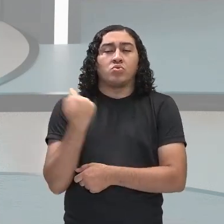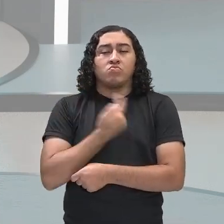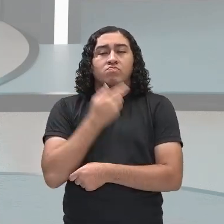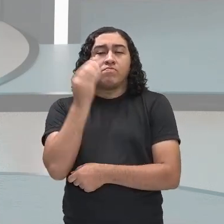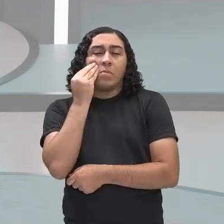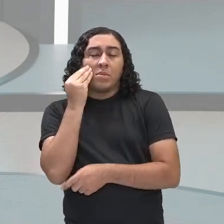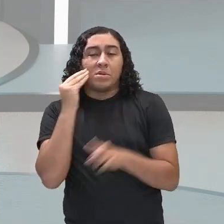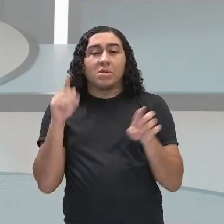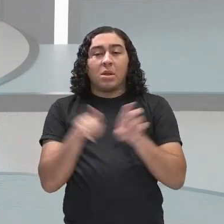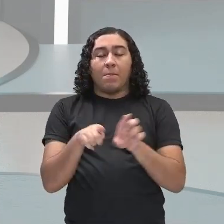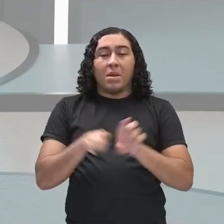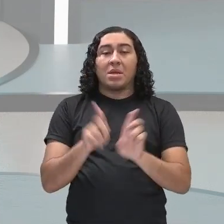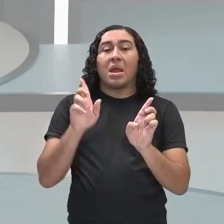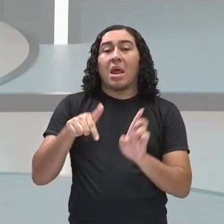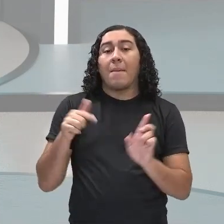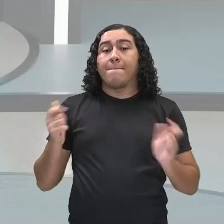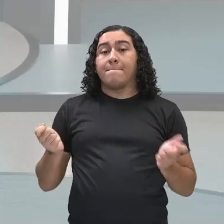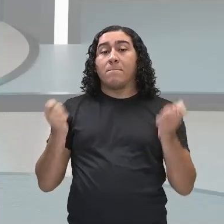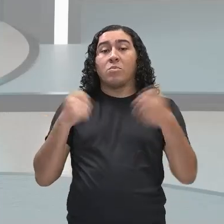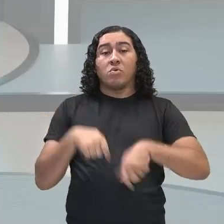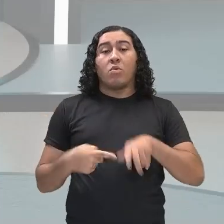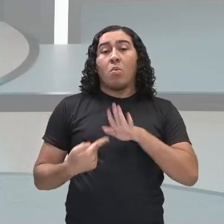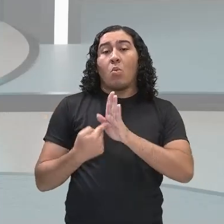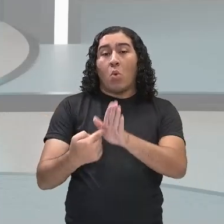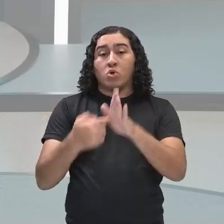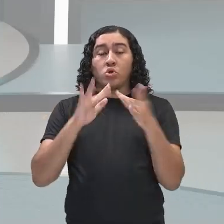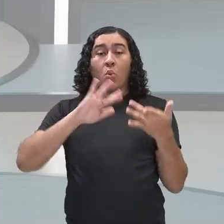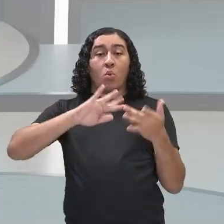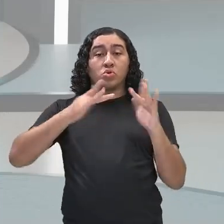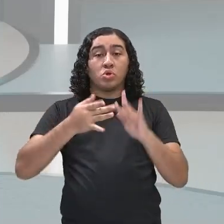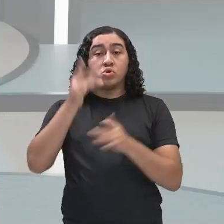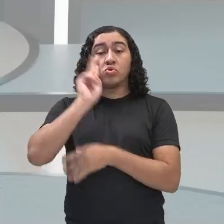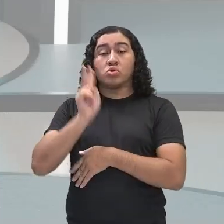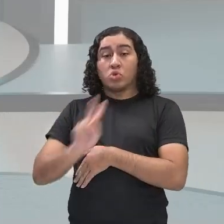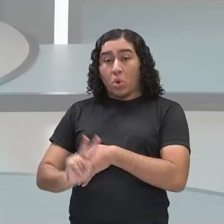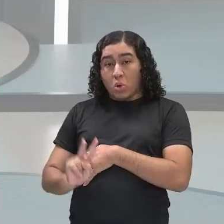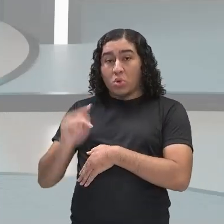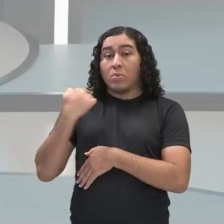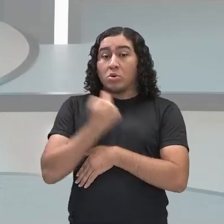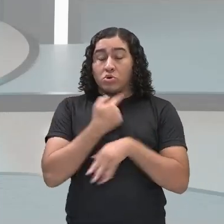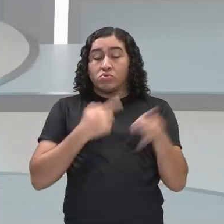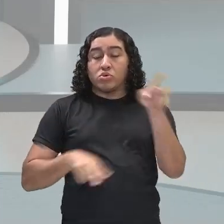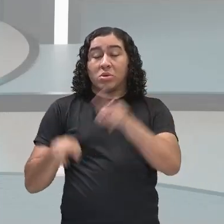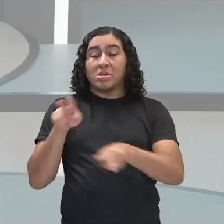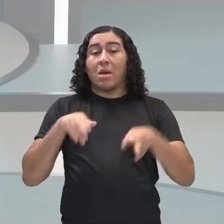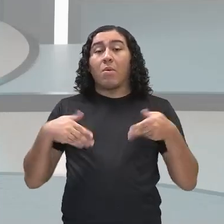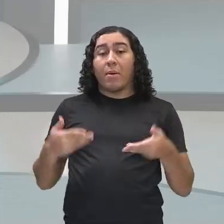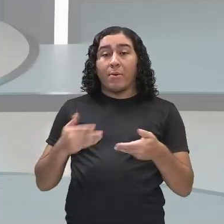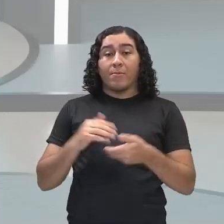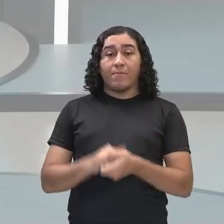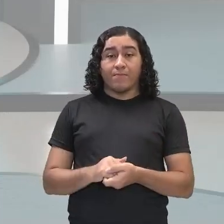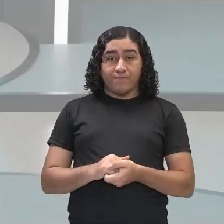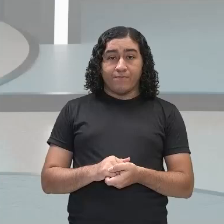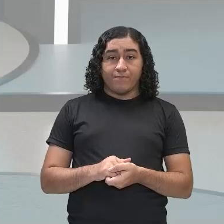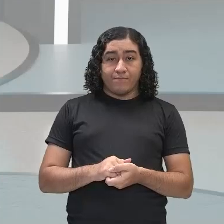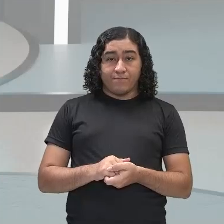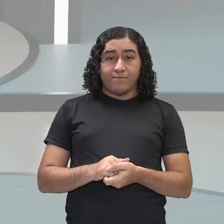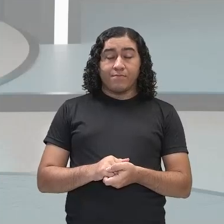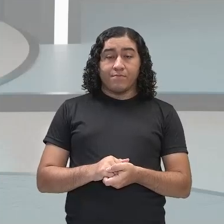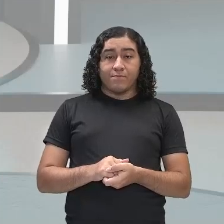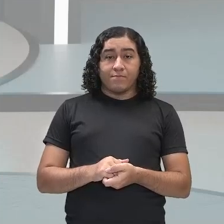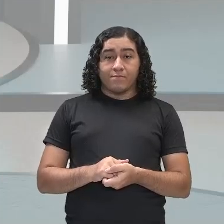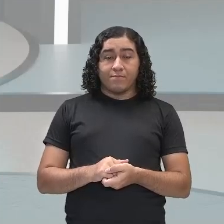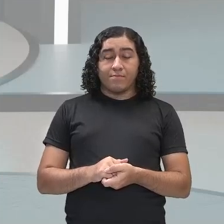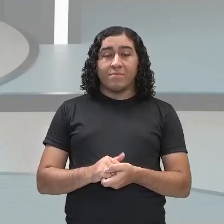também, que é uma obra que traz um contexto histórico para a gente, é a obra da Mulher com Brinco